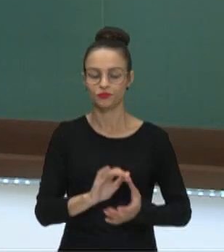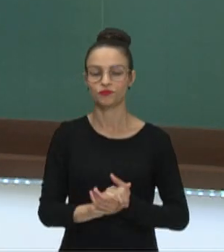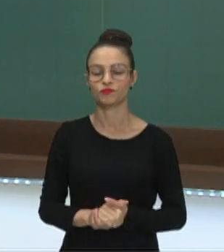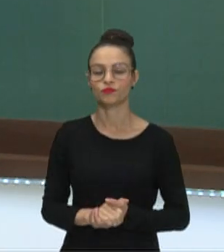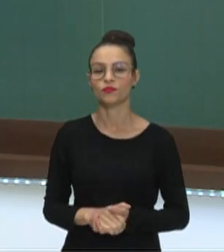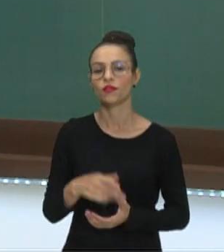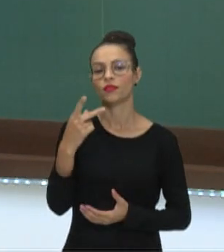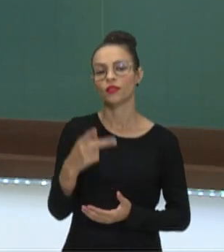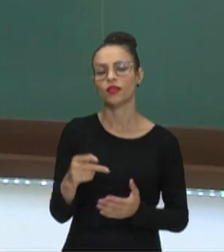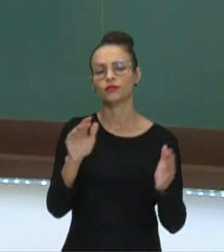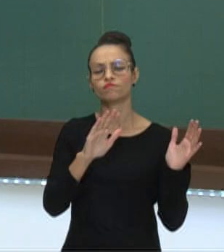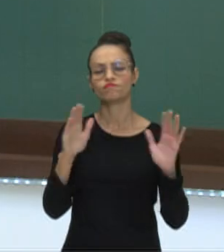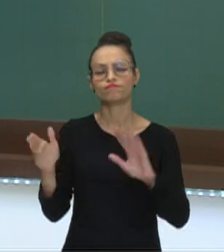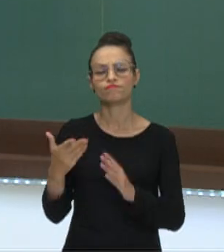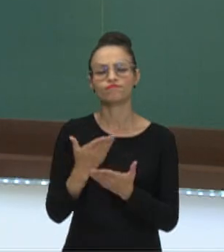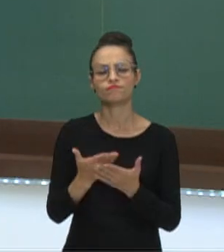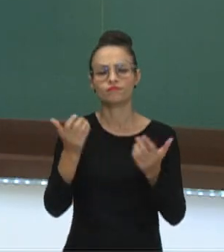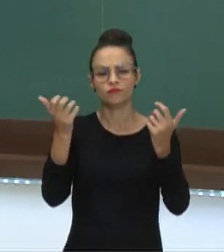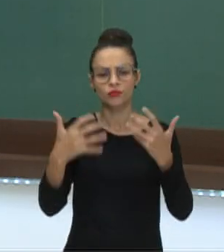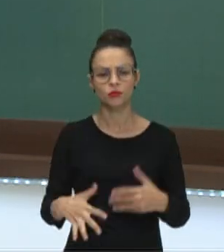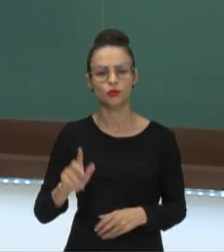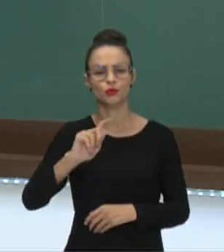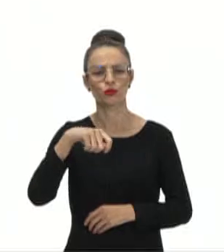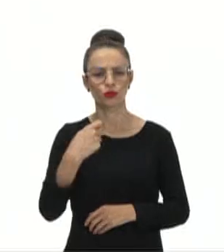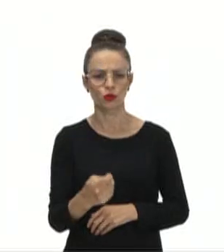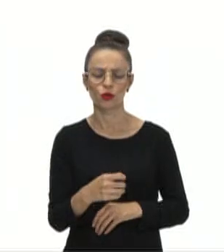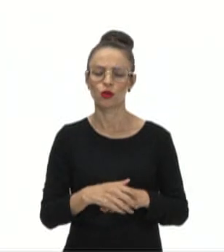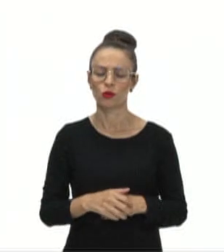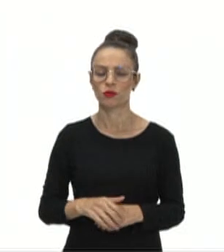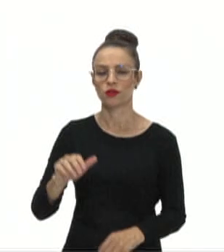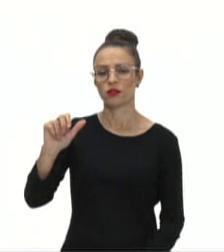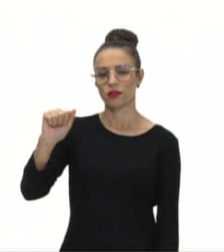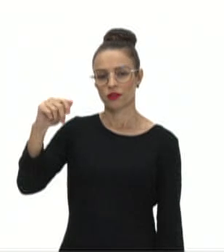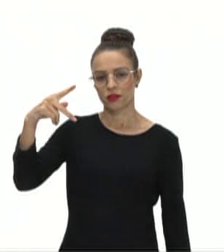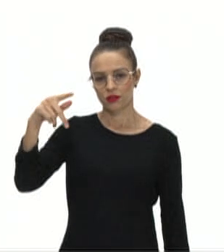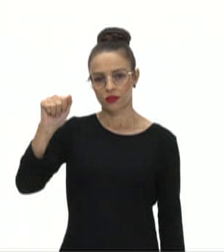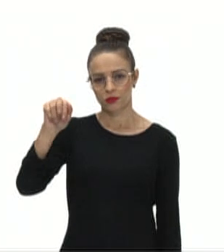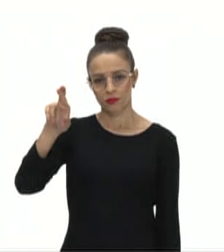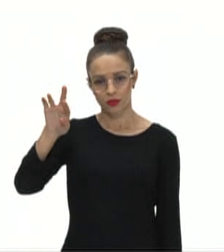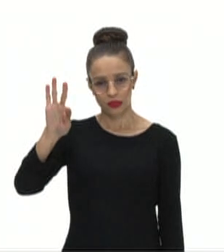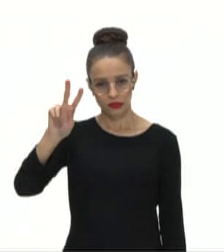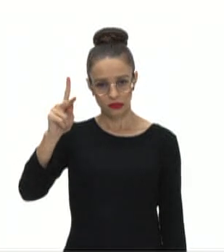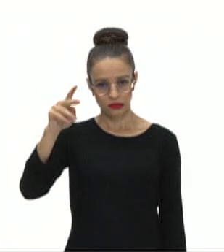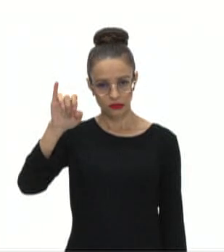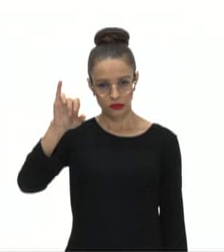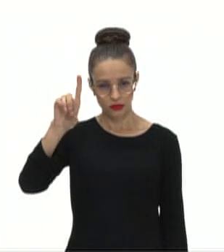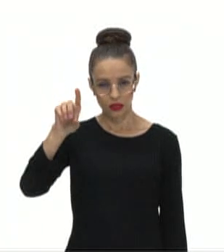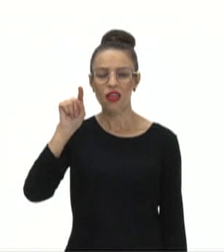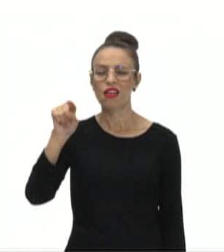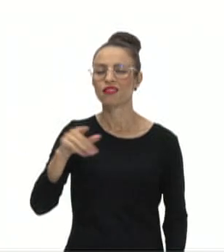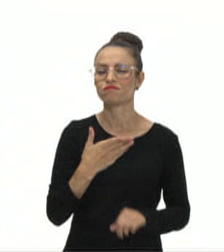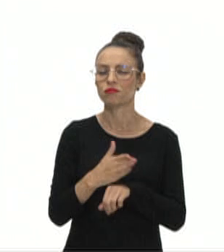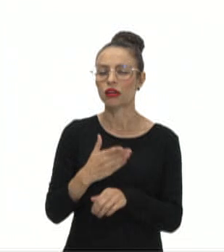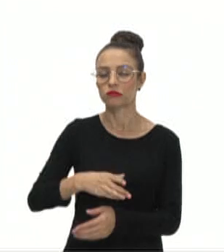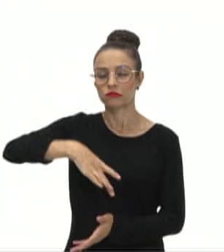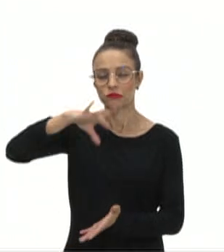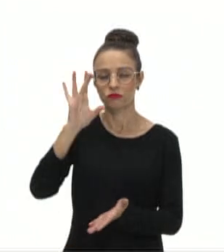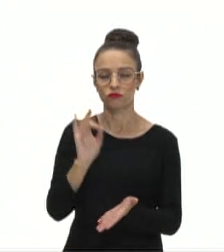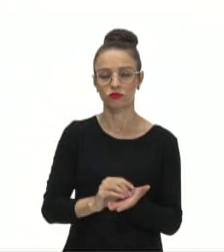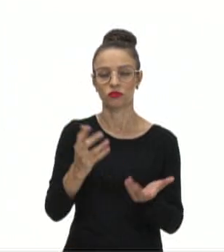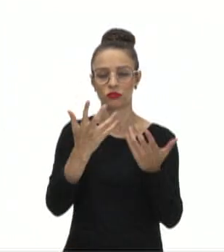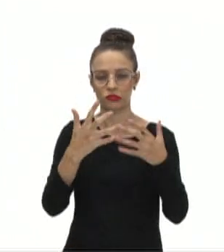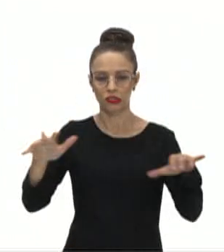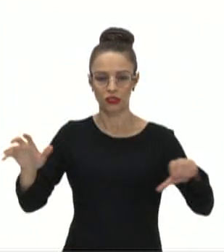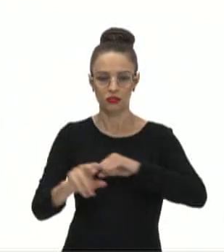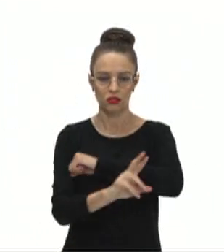Nessa aula, o que a gente falou? A gente falou um pouquinho sobre o apartheid, que foi a prática oficial da segregação racial